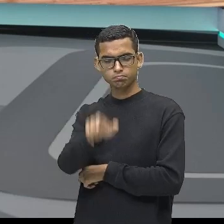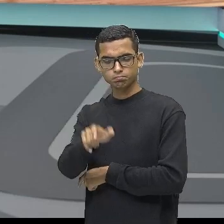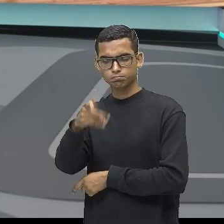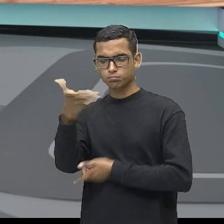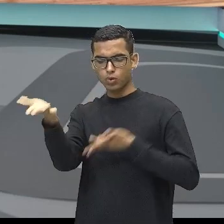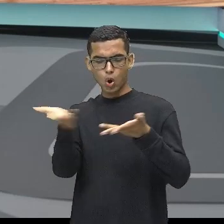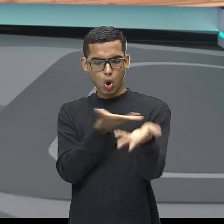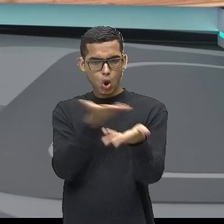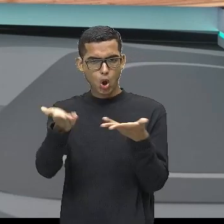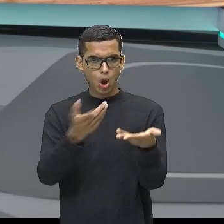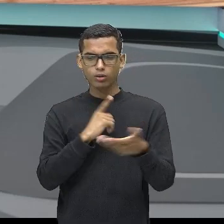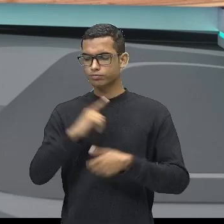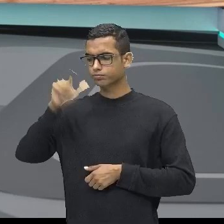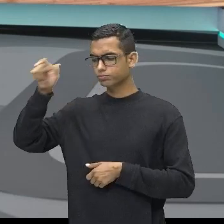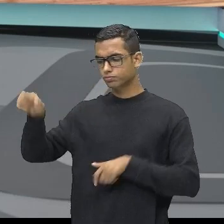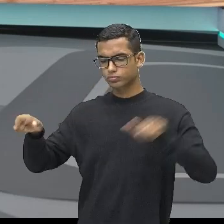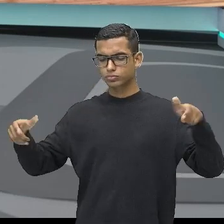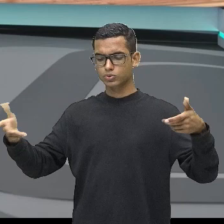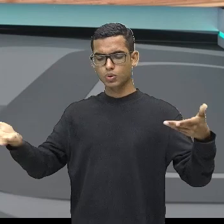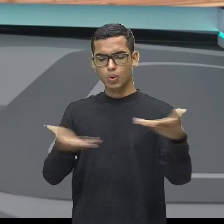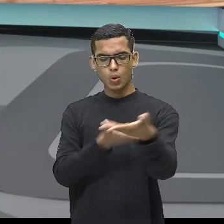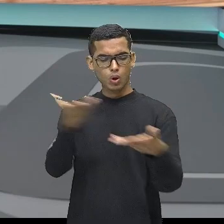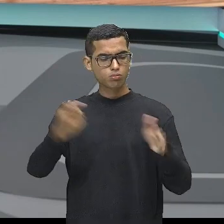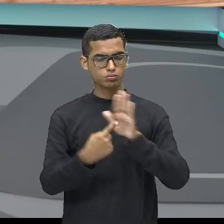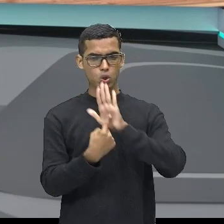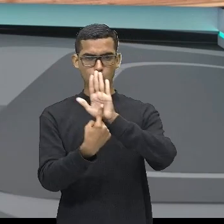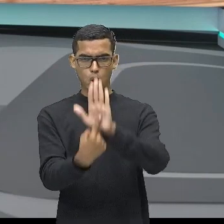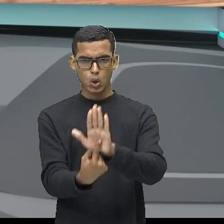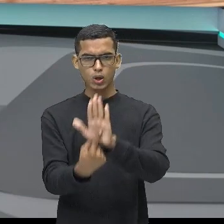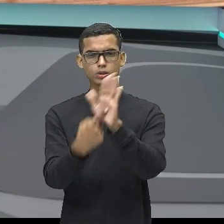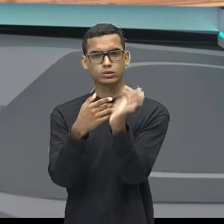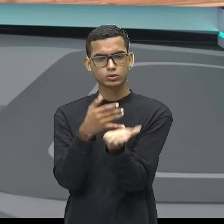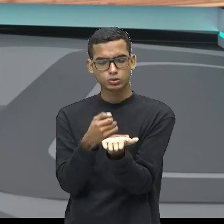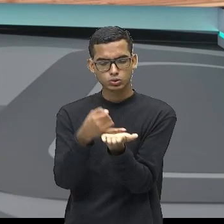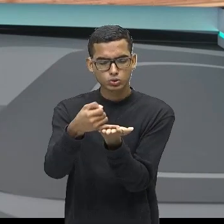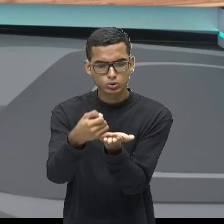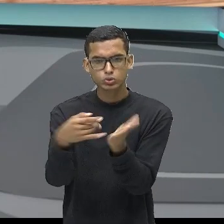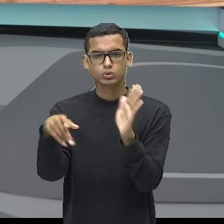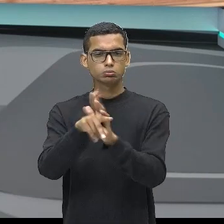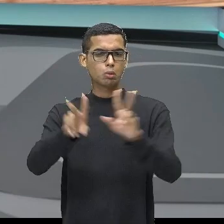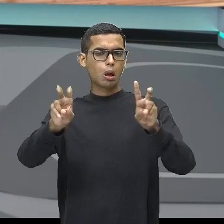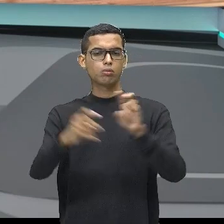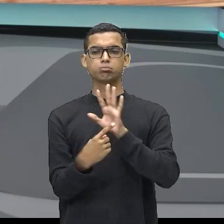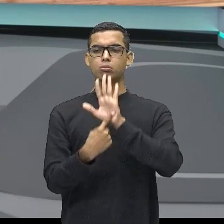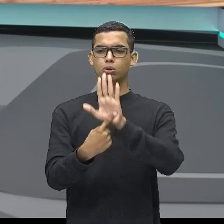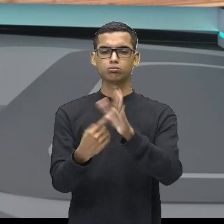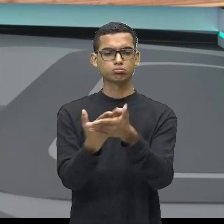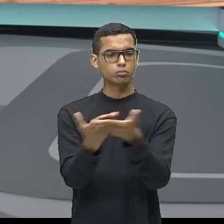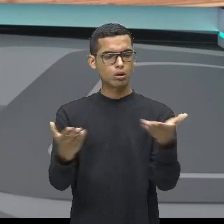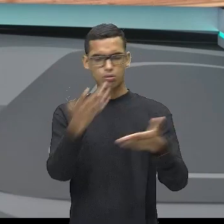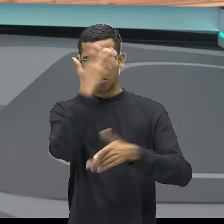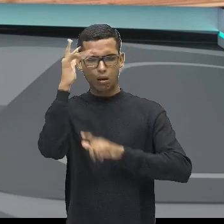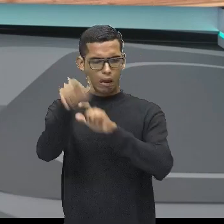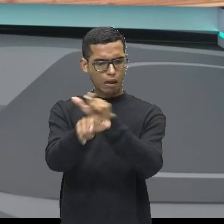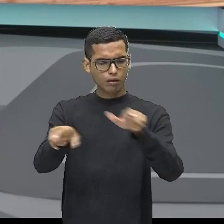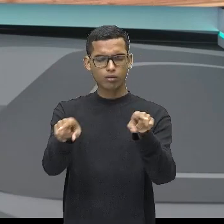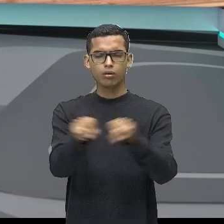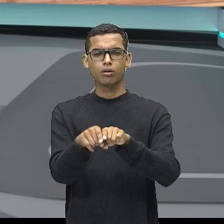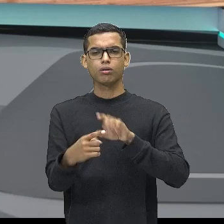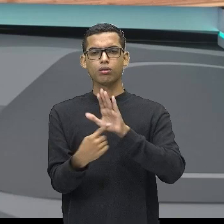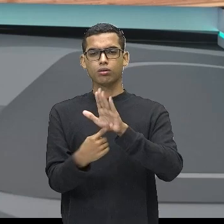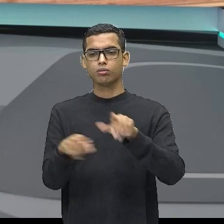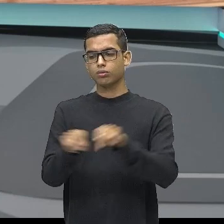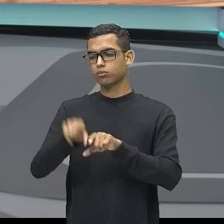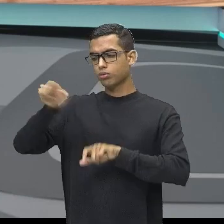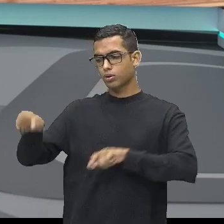mediador, ok? E ele que apresenta, ele que introduz o tema, ele que apresenta as regras, certo? Então, percebo